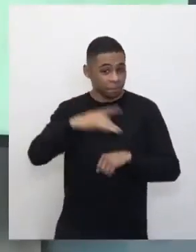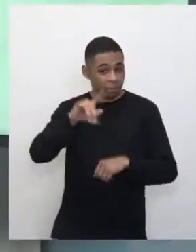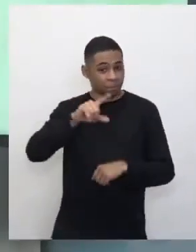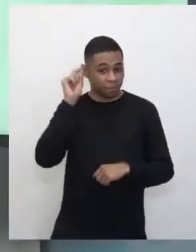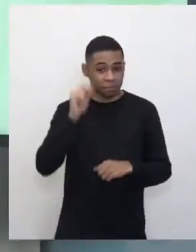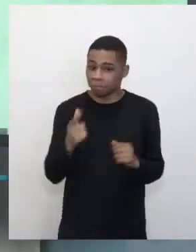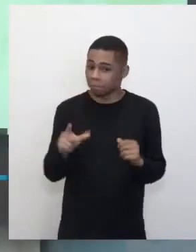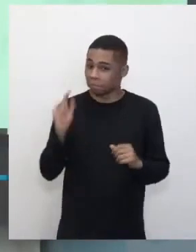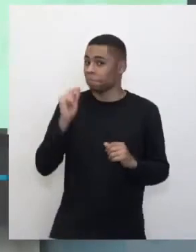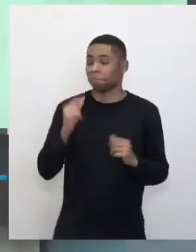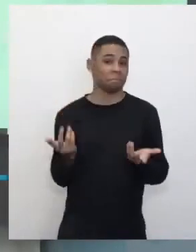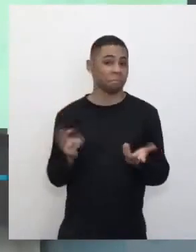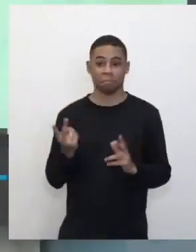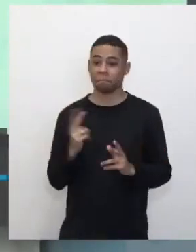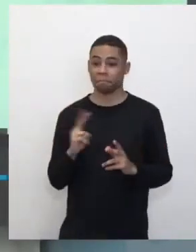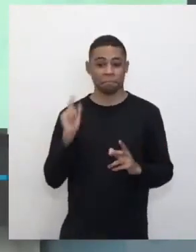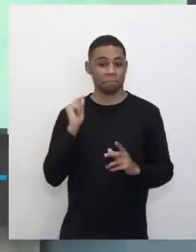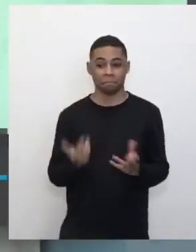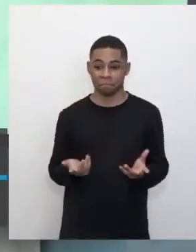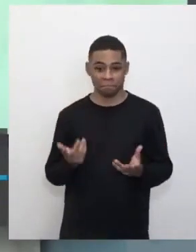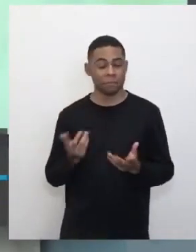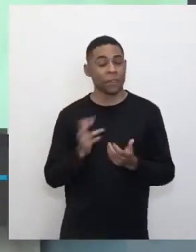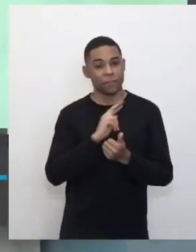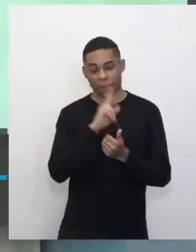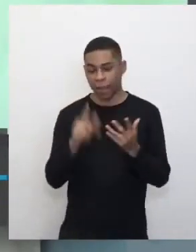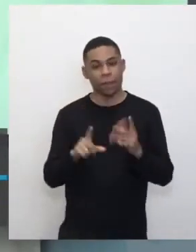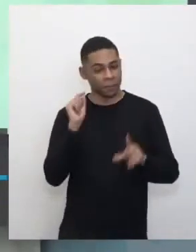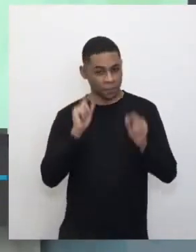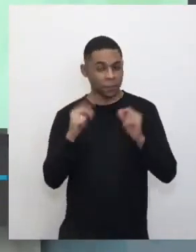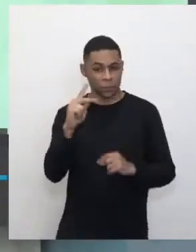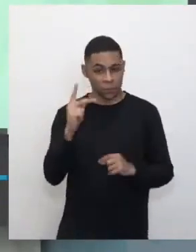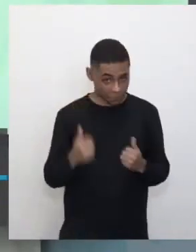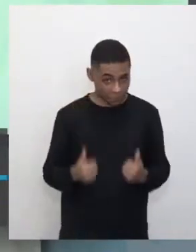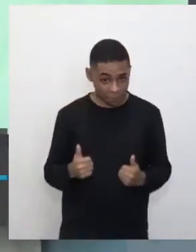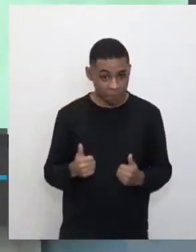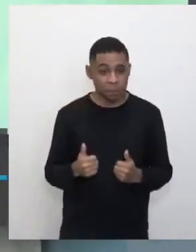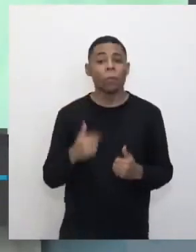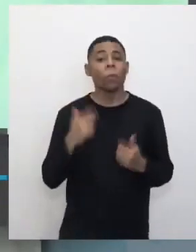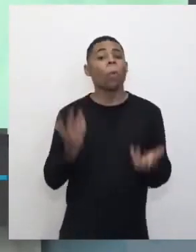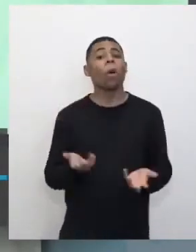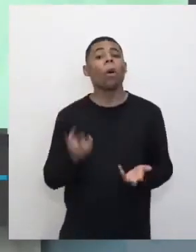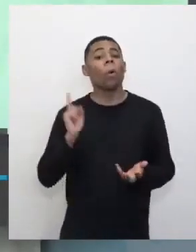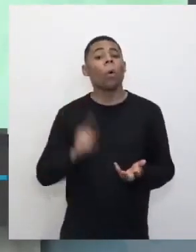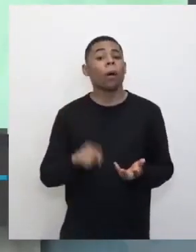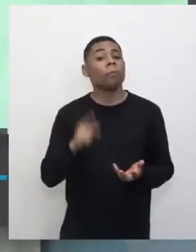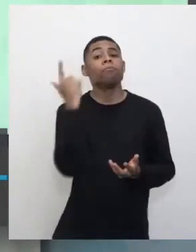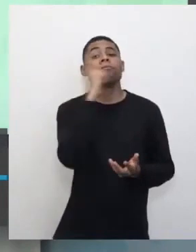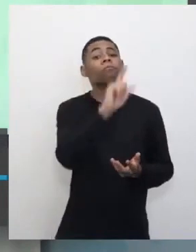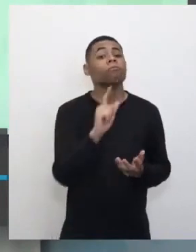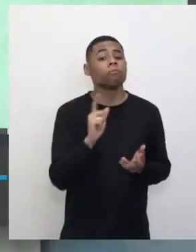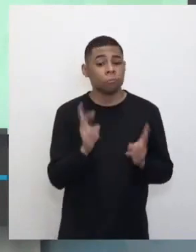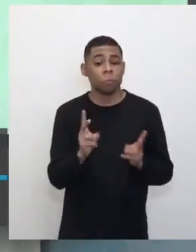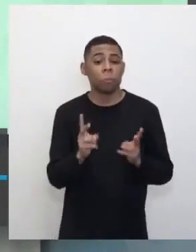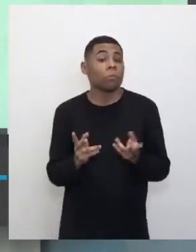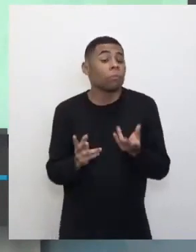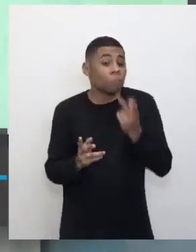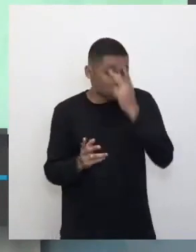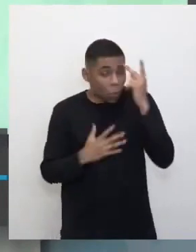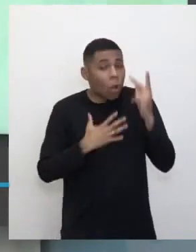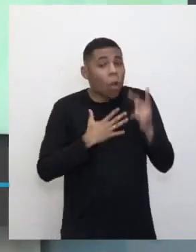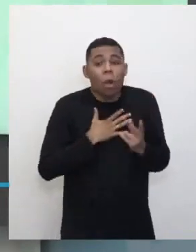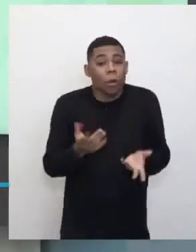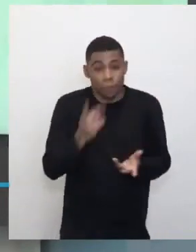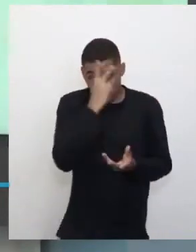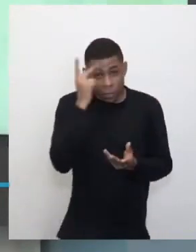dois, vai ter que selecionar aí várias opções e a gente vai ver qual é a que ganha ou qual é o gosto das pessoas que